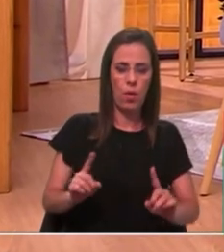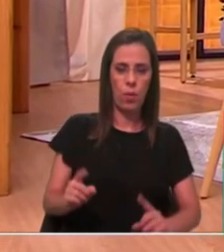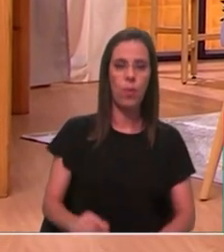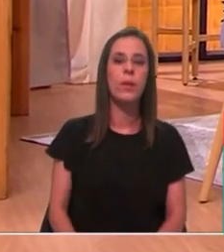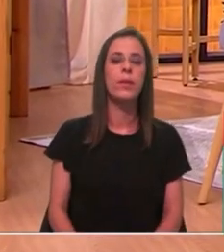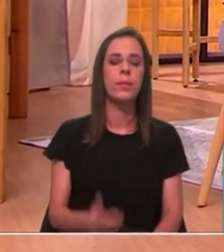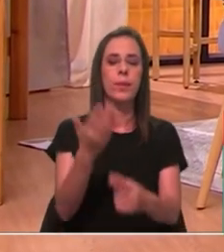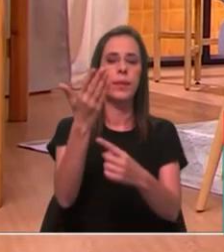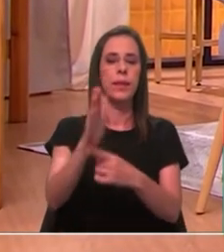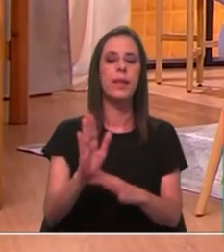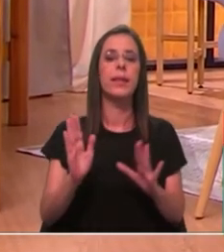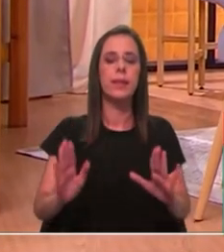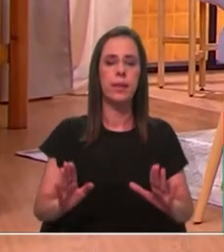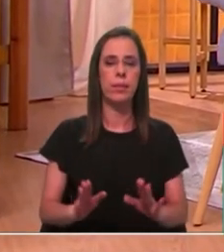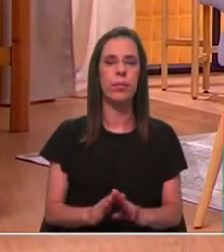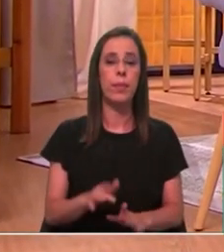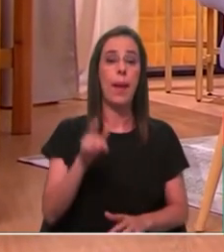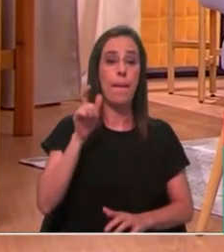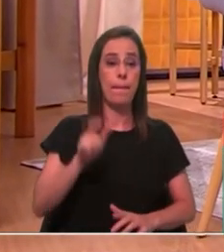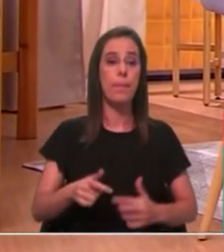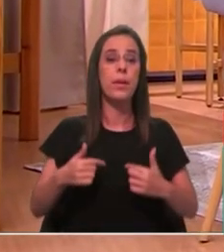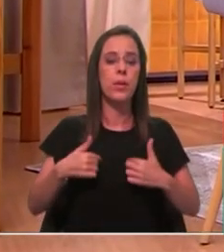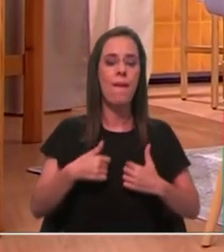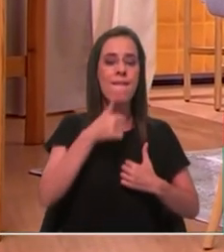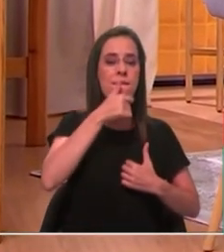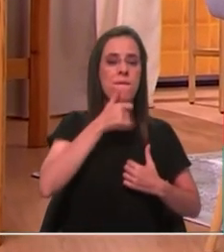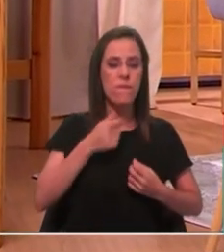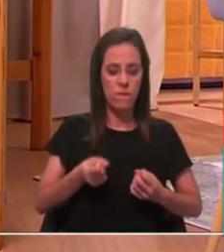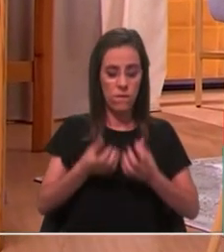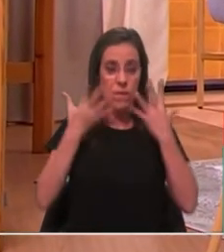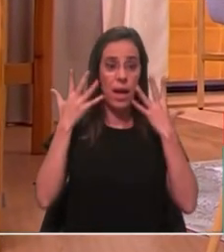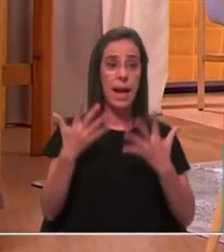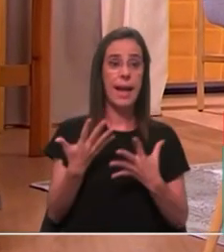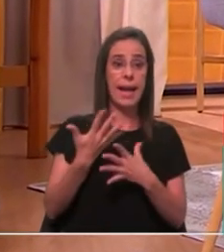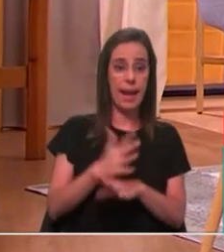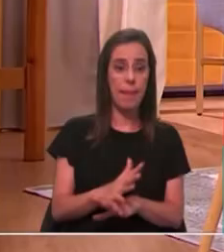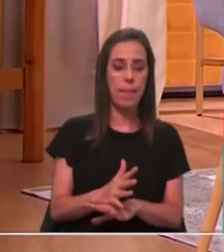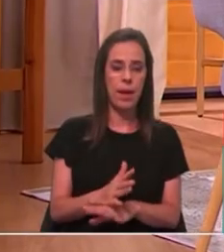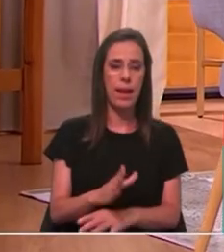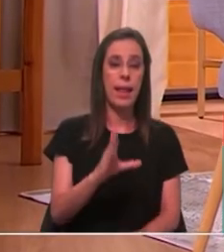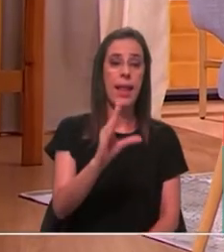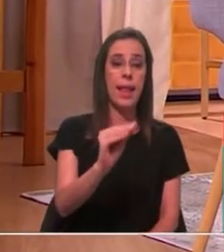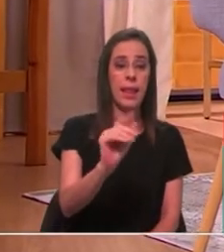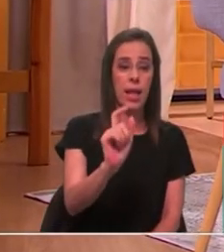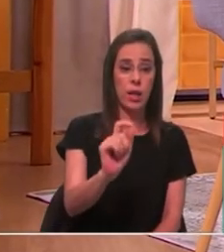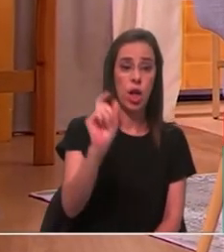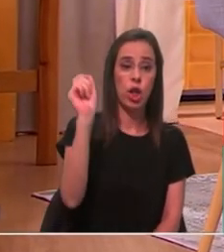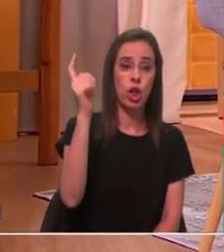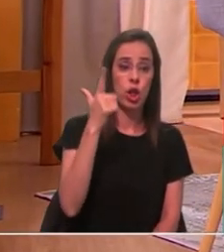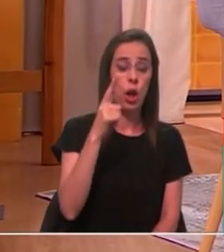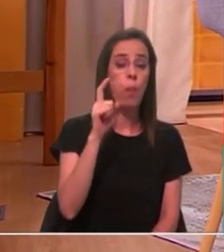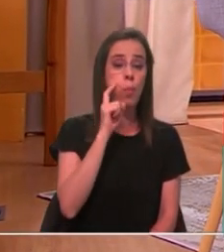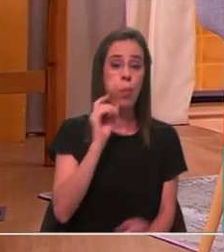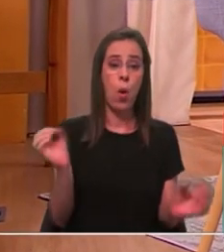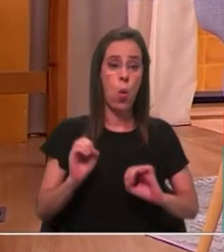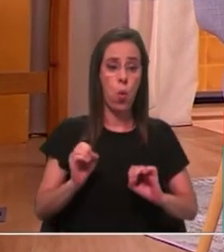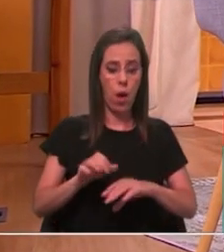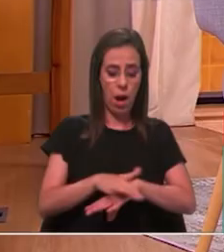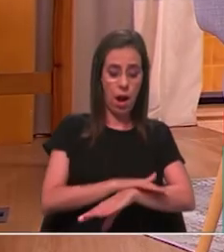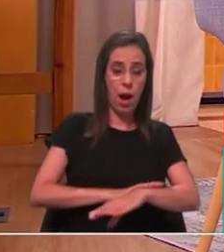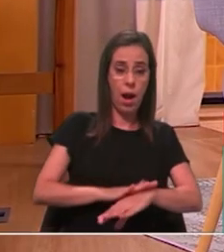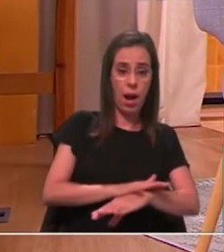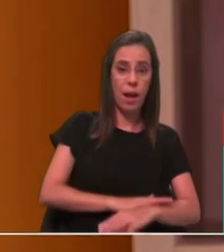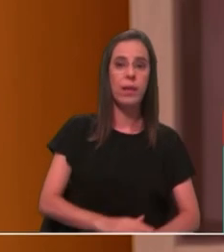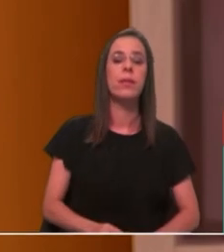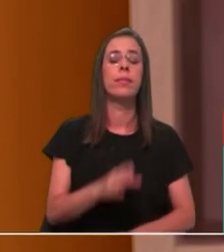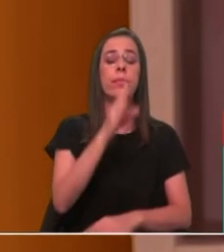Eu vou dar um exemplo. Por exemplo, uma pessoa que fique vermelha, que fique queimada ao final de 10 minutos de exposição solar sem protetor solar, se